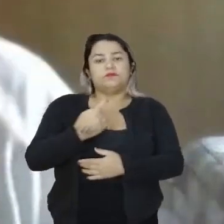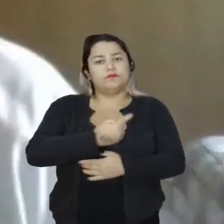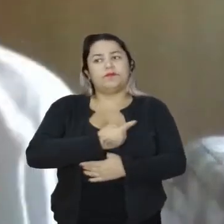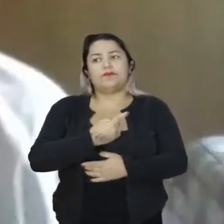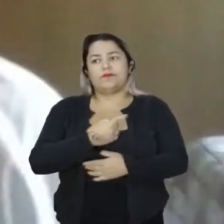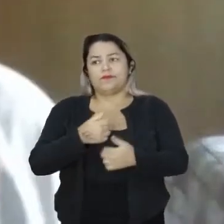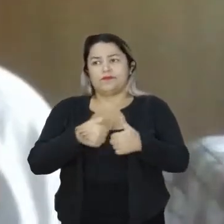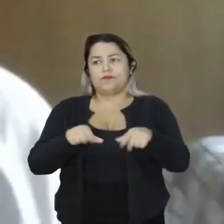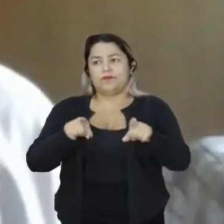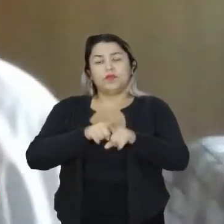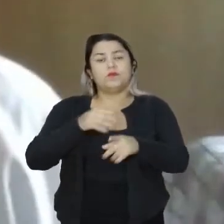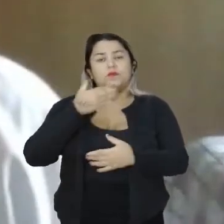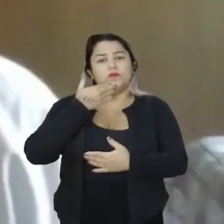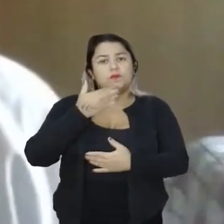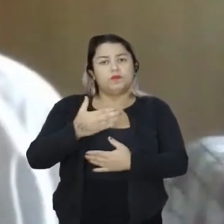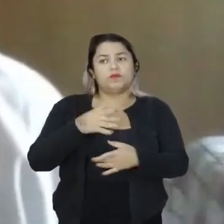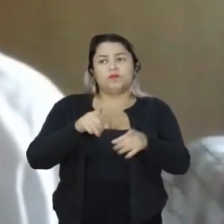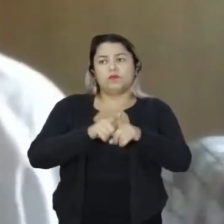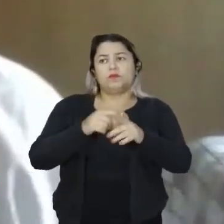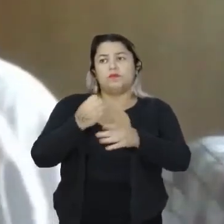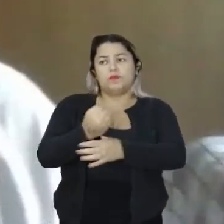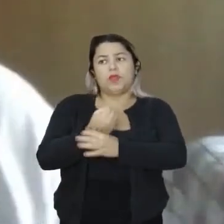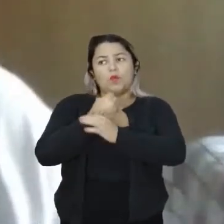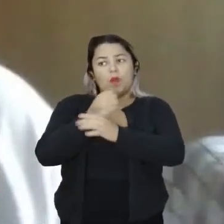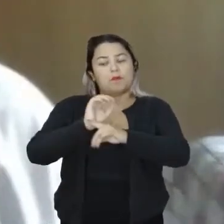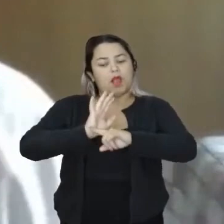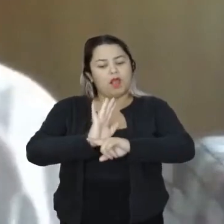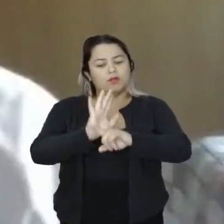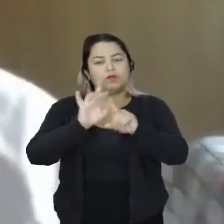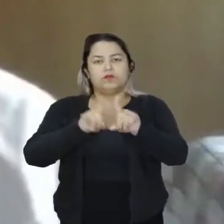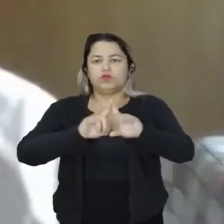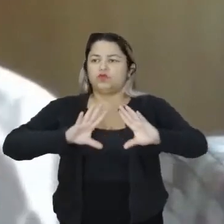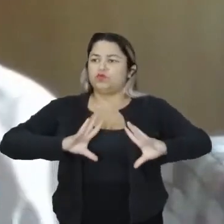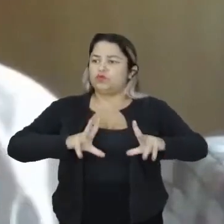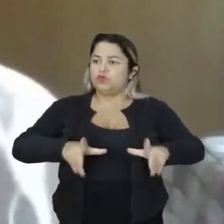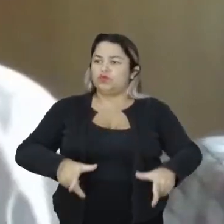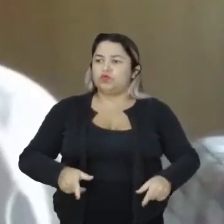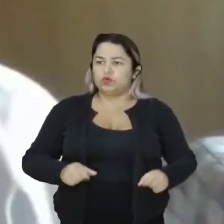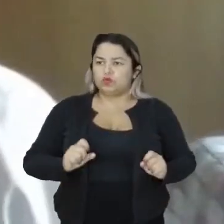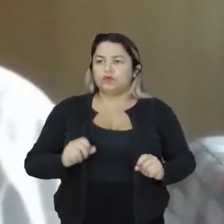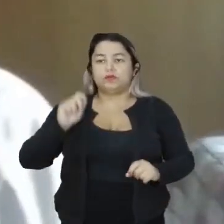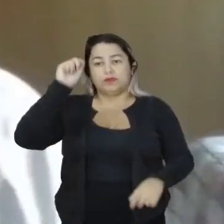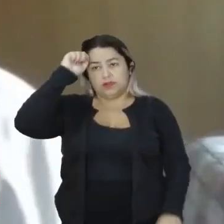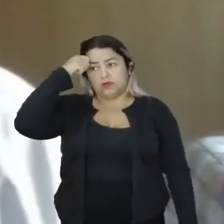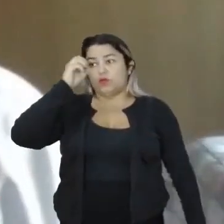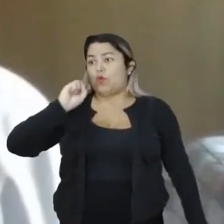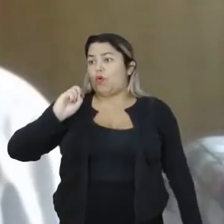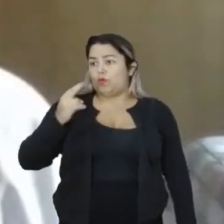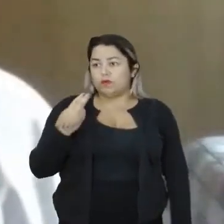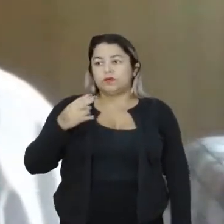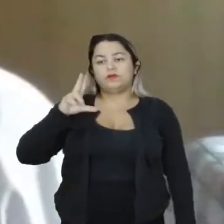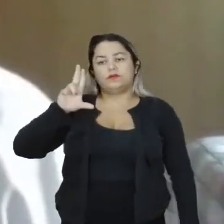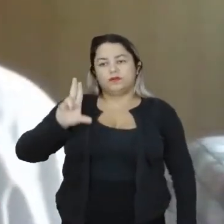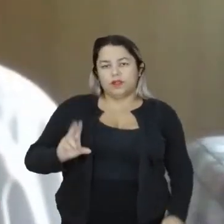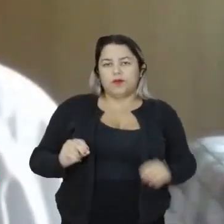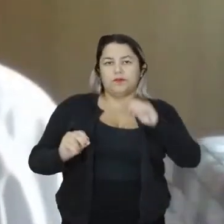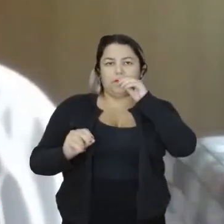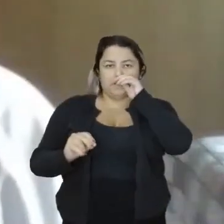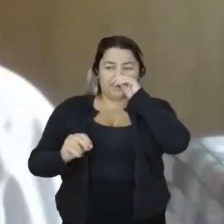E pedimos o apoio, né, de todos, negros e não negros,